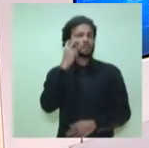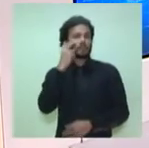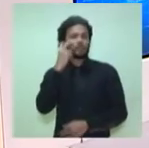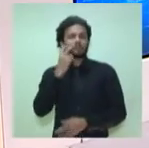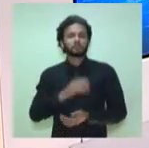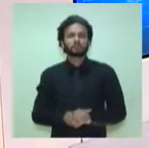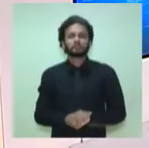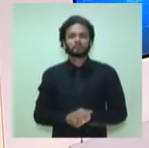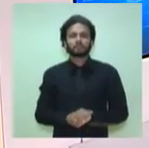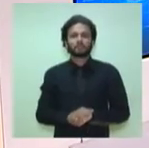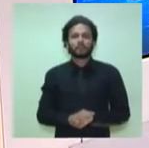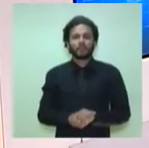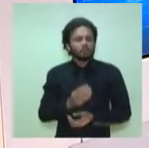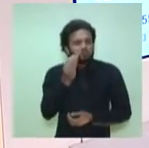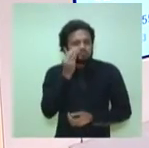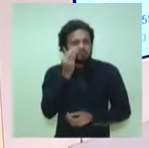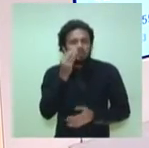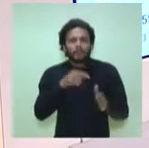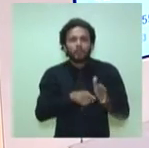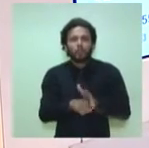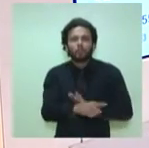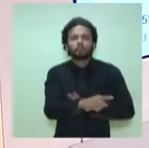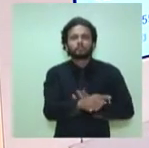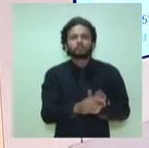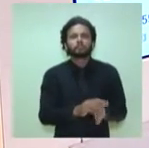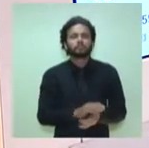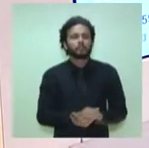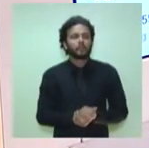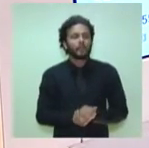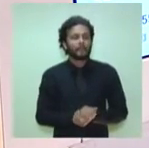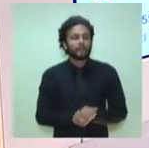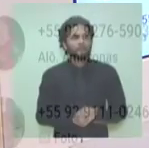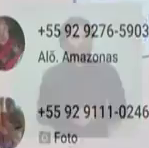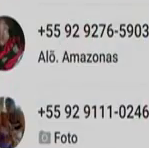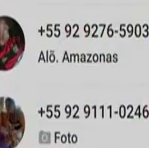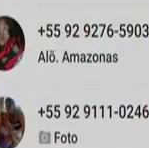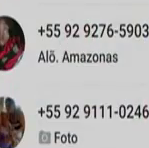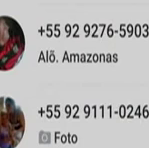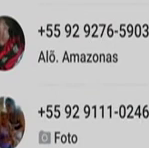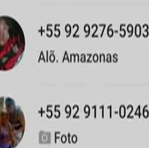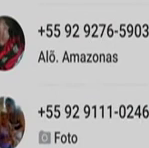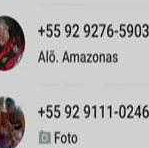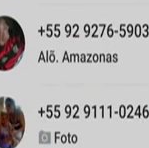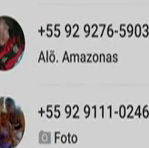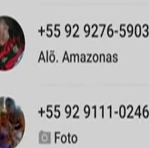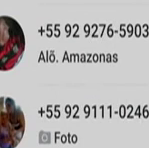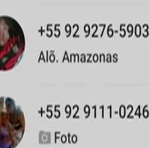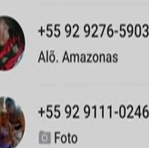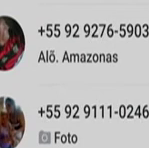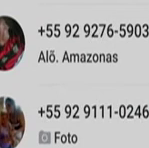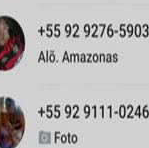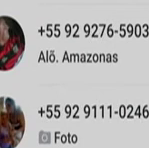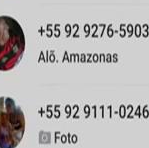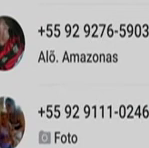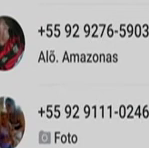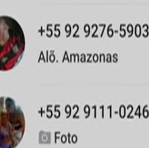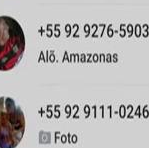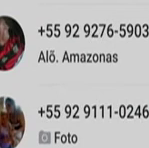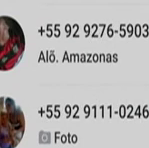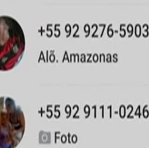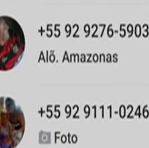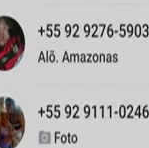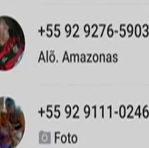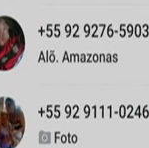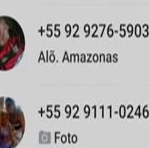Marcelo Ramos. Vamos dar uma olhadinha na pergunta aqui. Vamos lá. É o Carlos Lima, da Cachoeirinha. A pergunta dele está